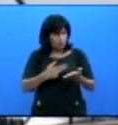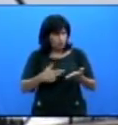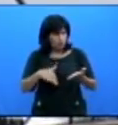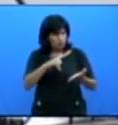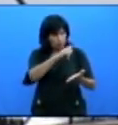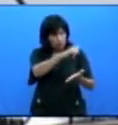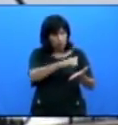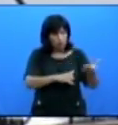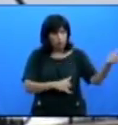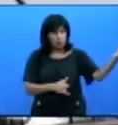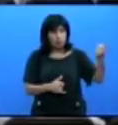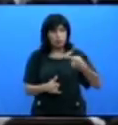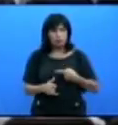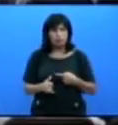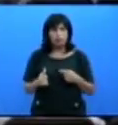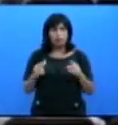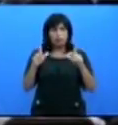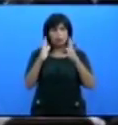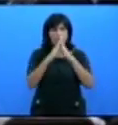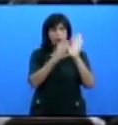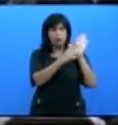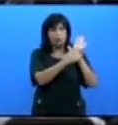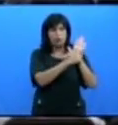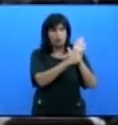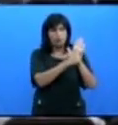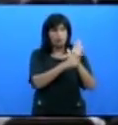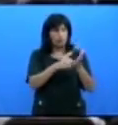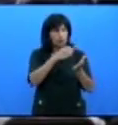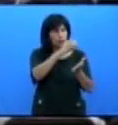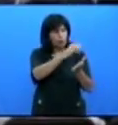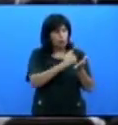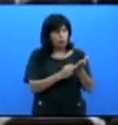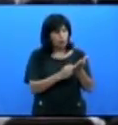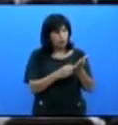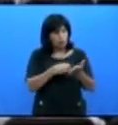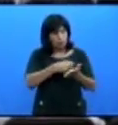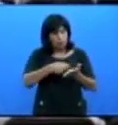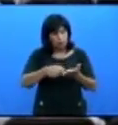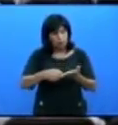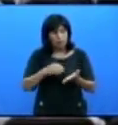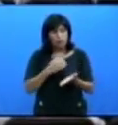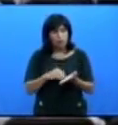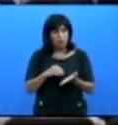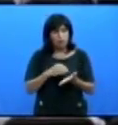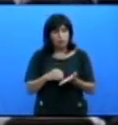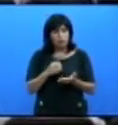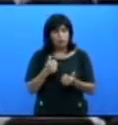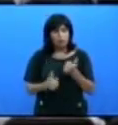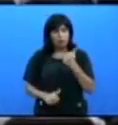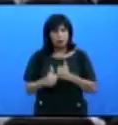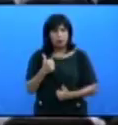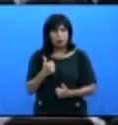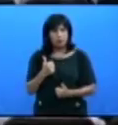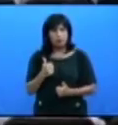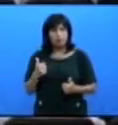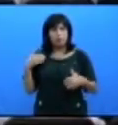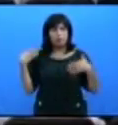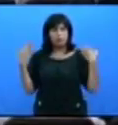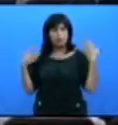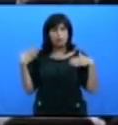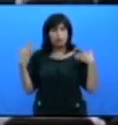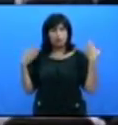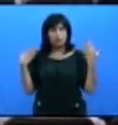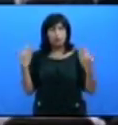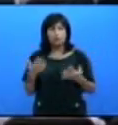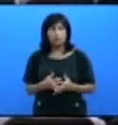documentos recebidos. Ofício assinado pela senhora secretária de Esporte e Recreação. A